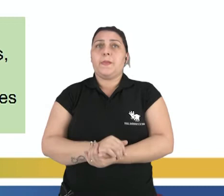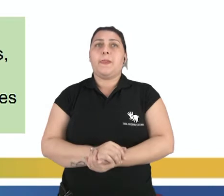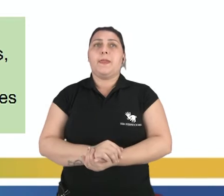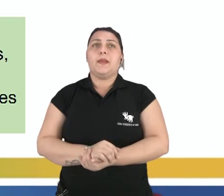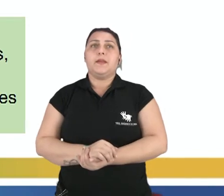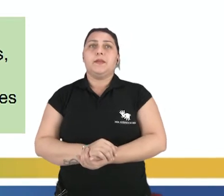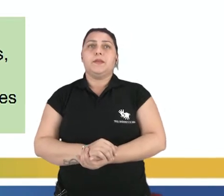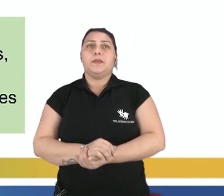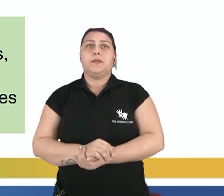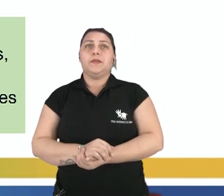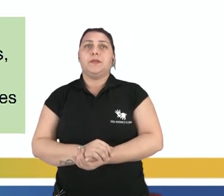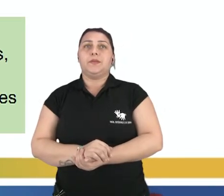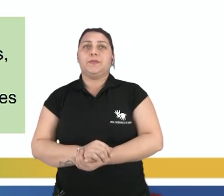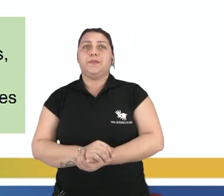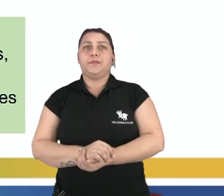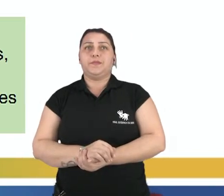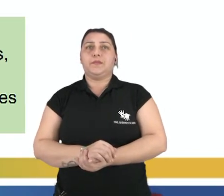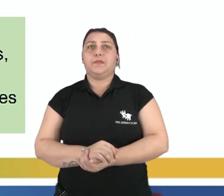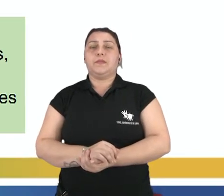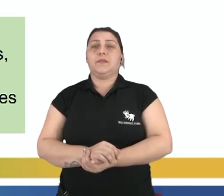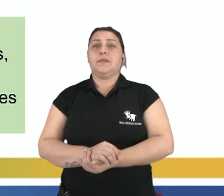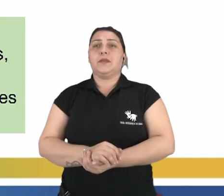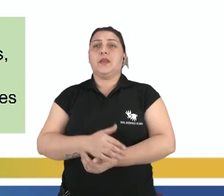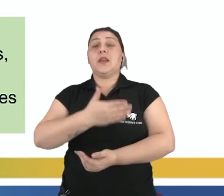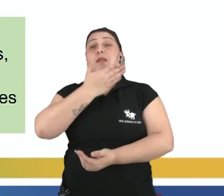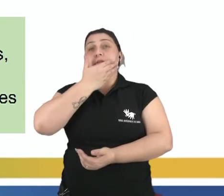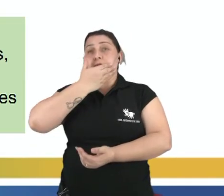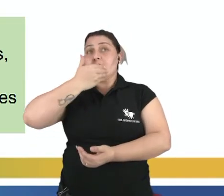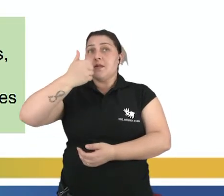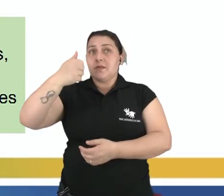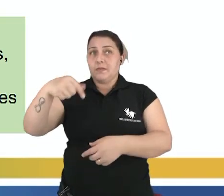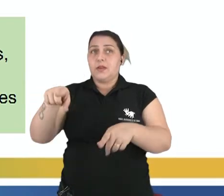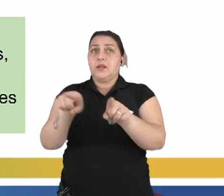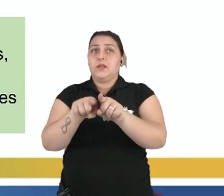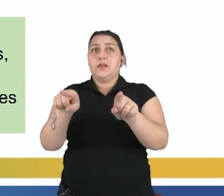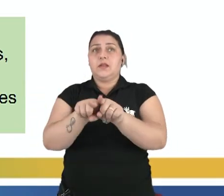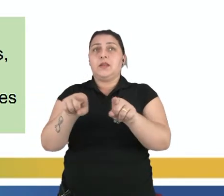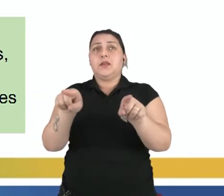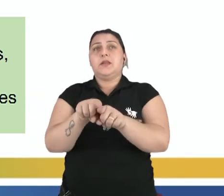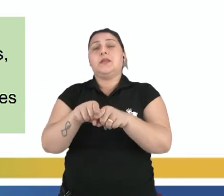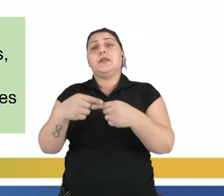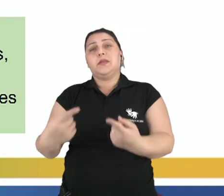materno, quando essa mulher ela tem esse bebê, na saúde dela pós-parto,